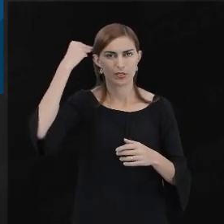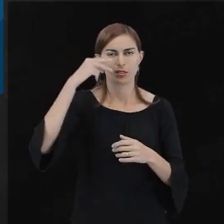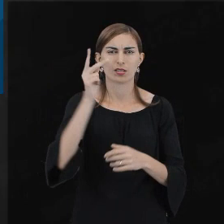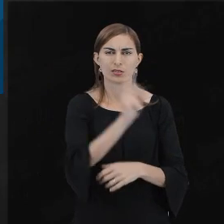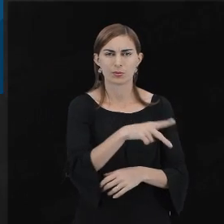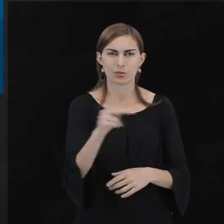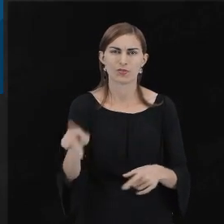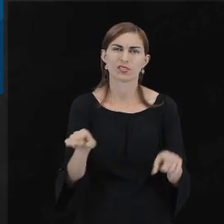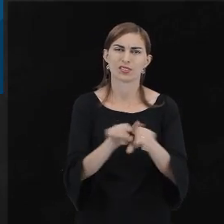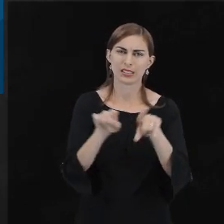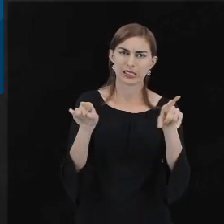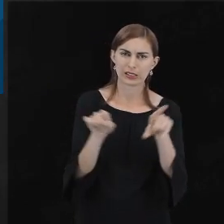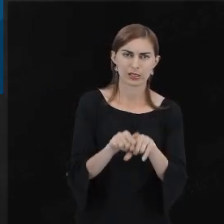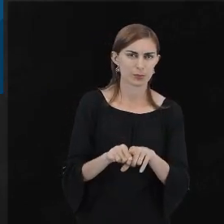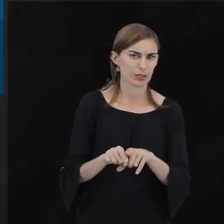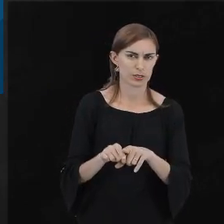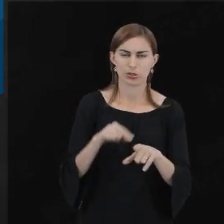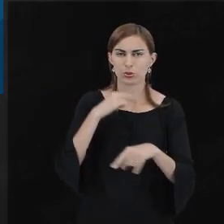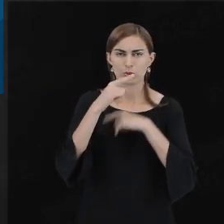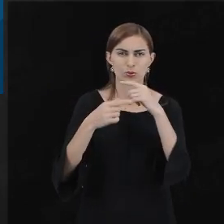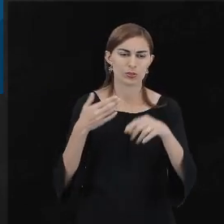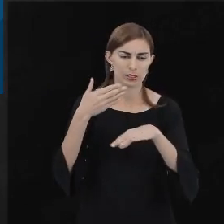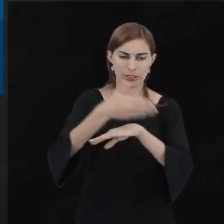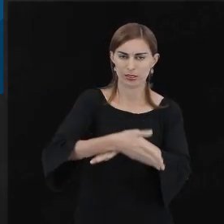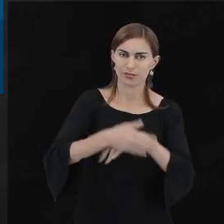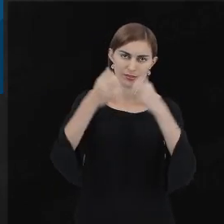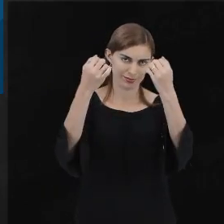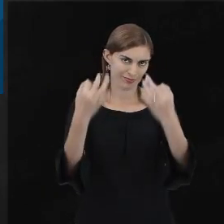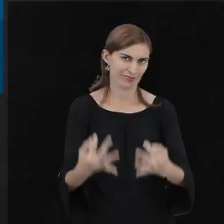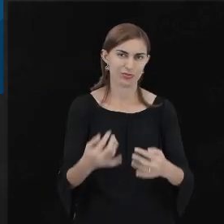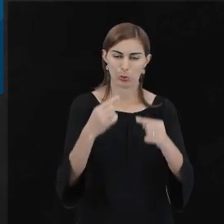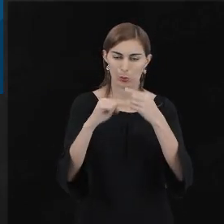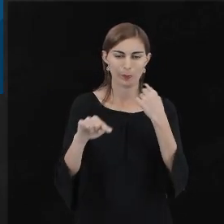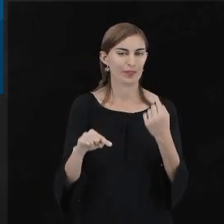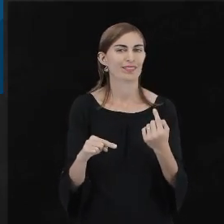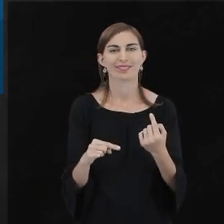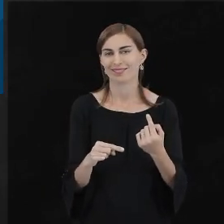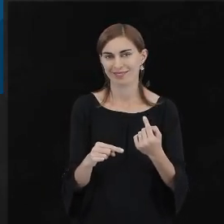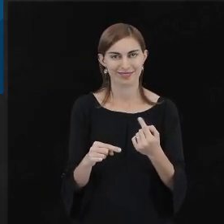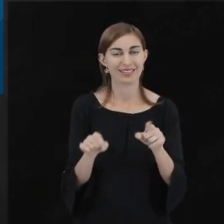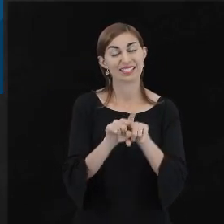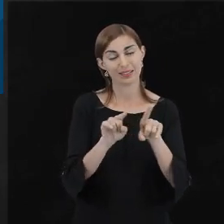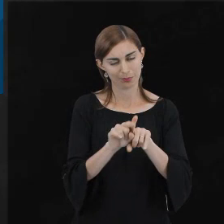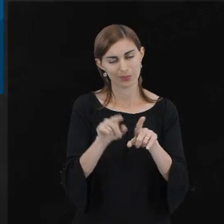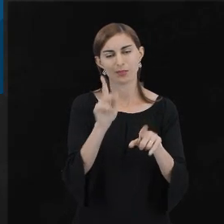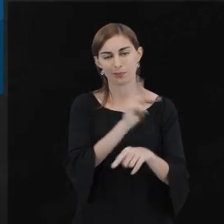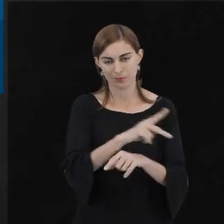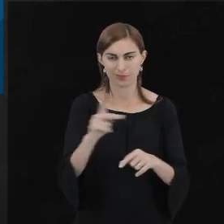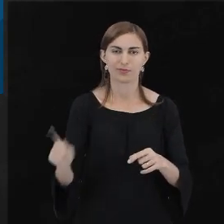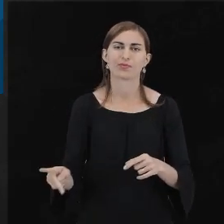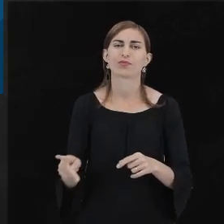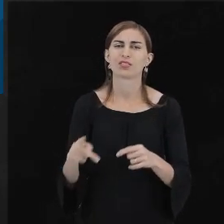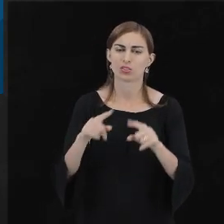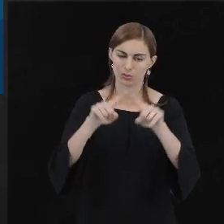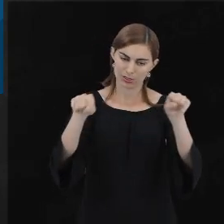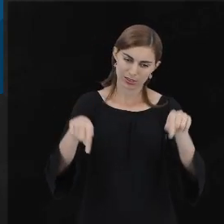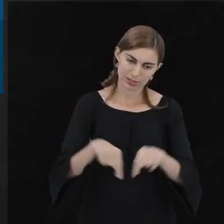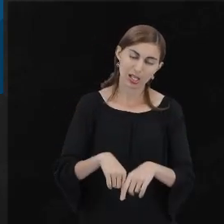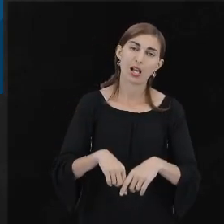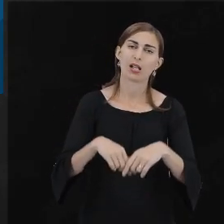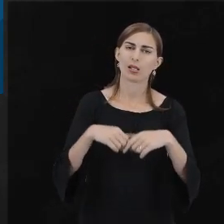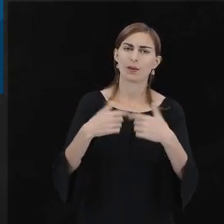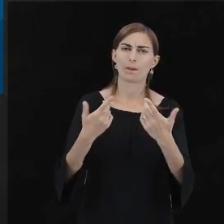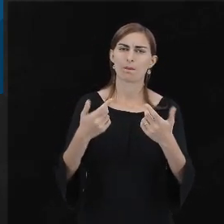tem o professor na sala de aula que precisa elaborar e sistematizar o saber da experiência